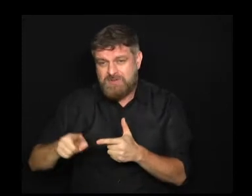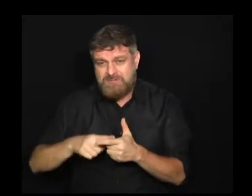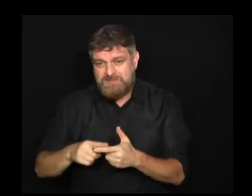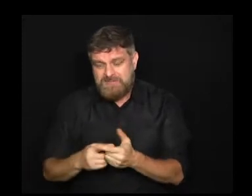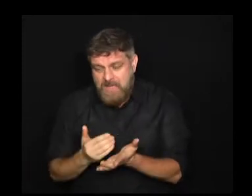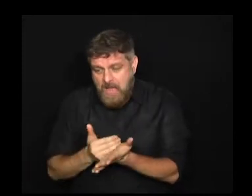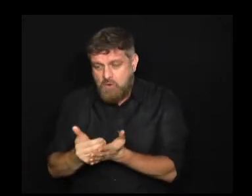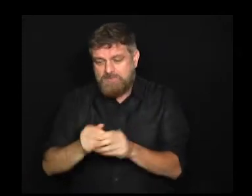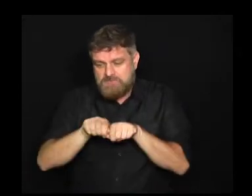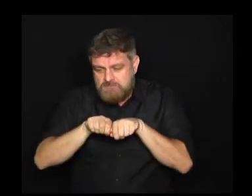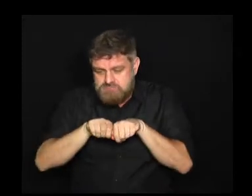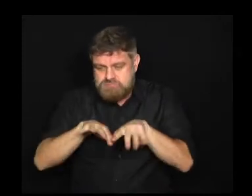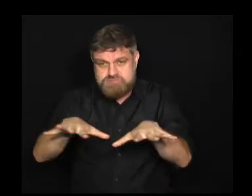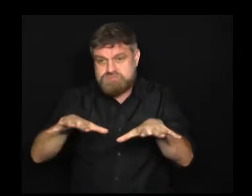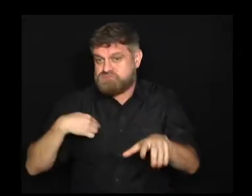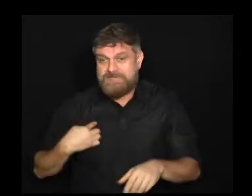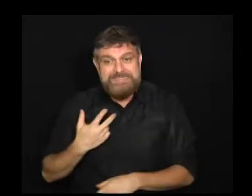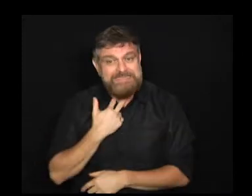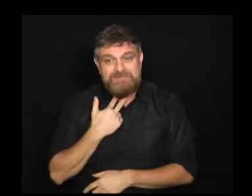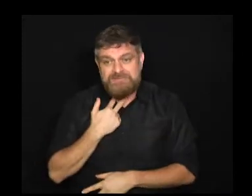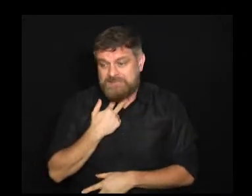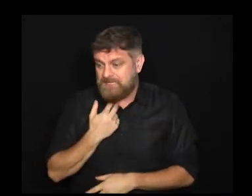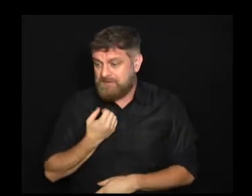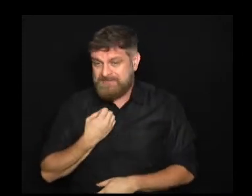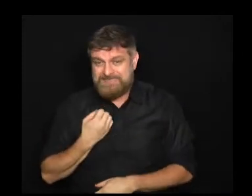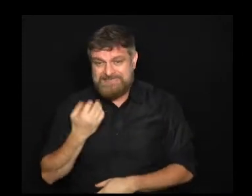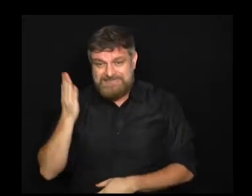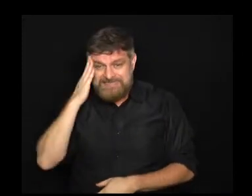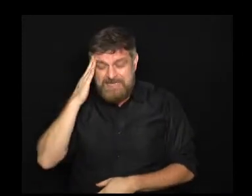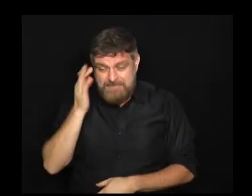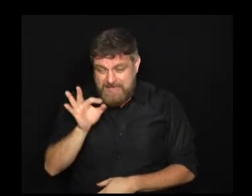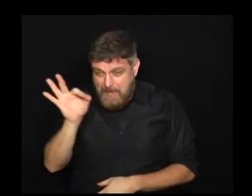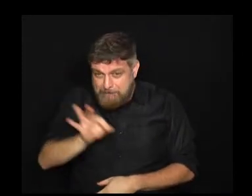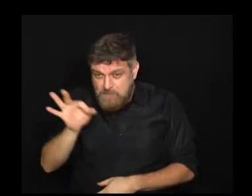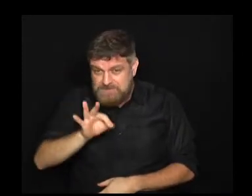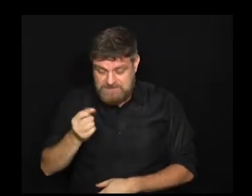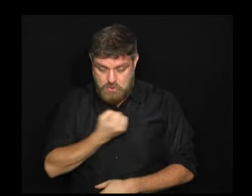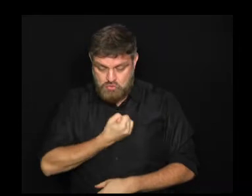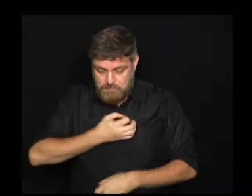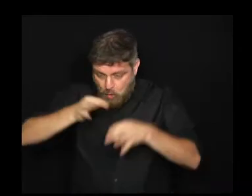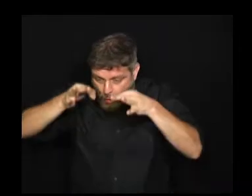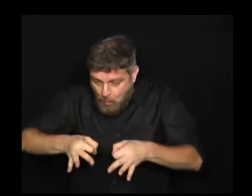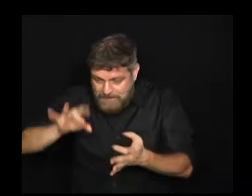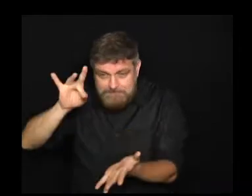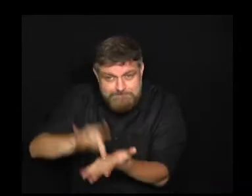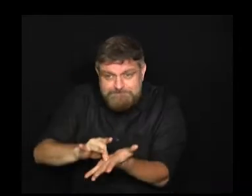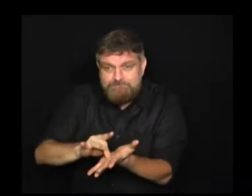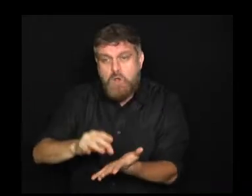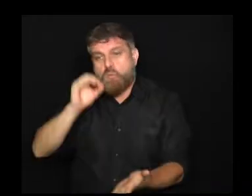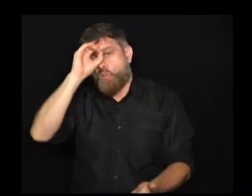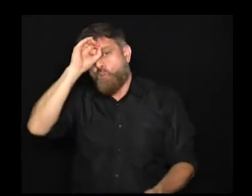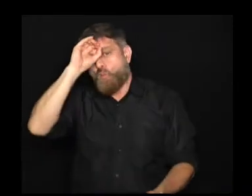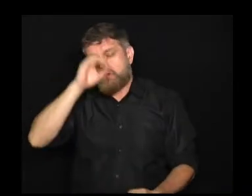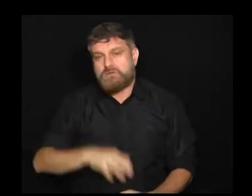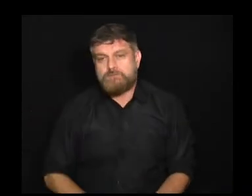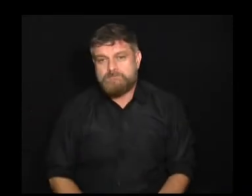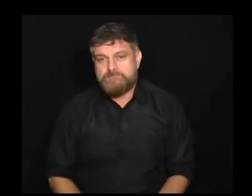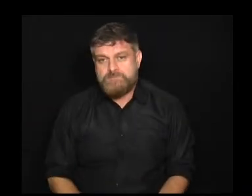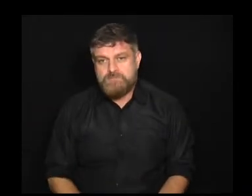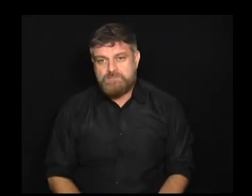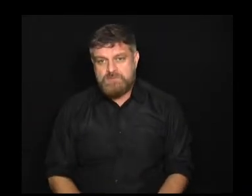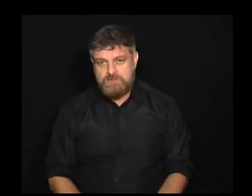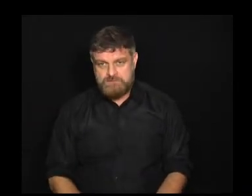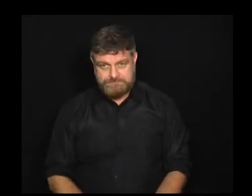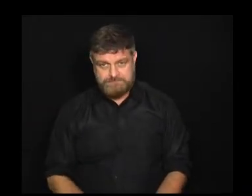início de uma epidemia dessa, a gente não consegue ter estimativa do tamanho real do número de casos. Mas agora, então, dito